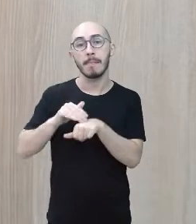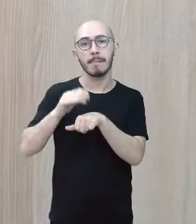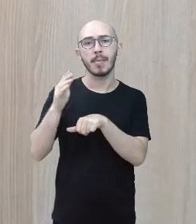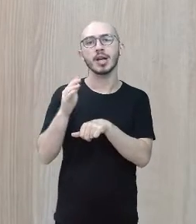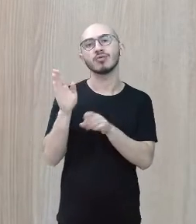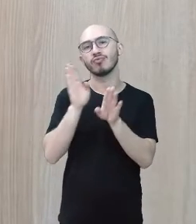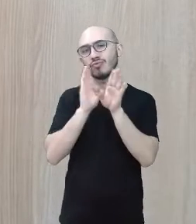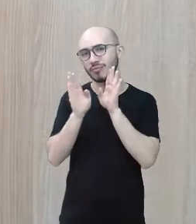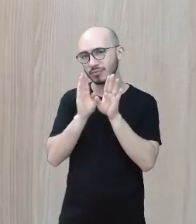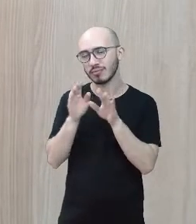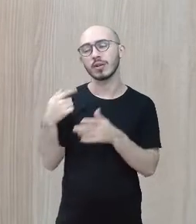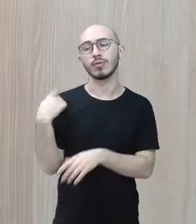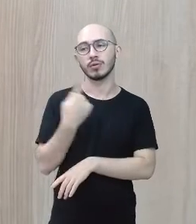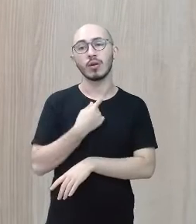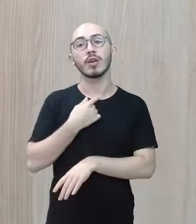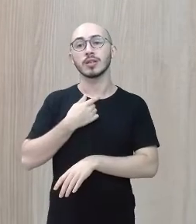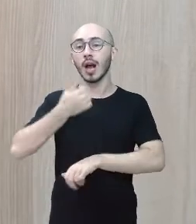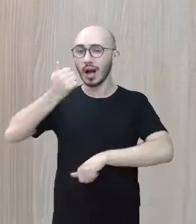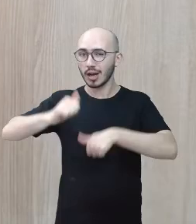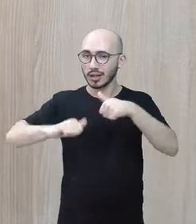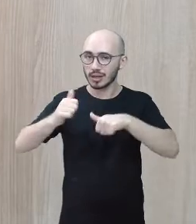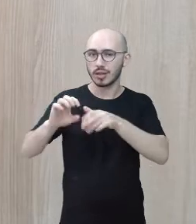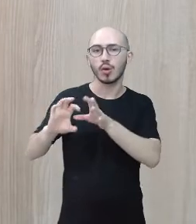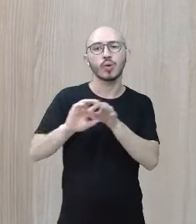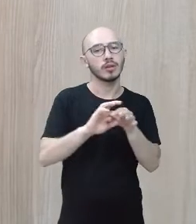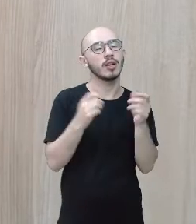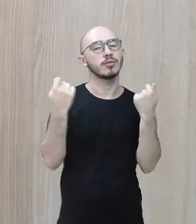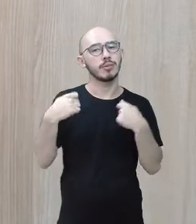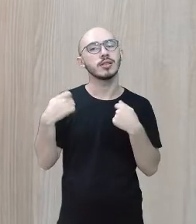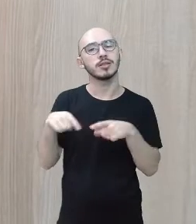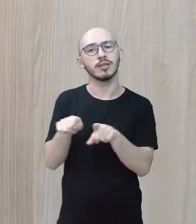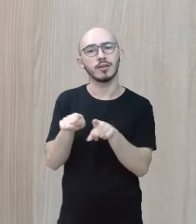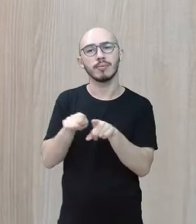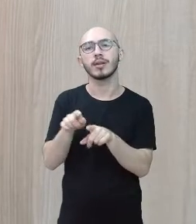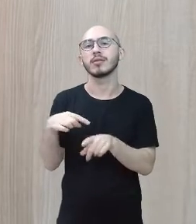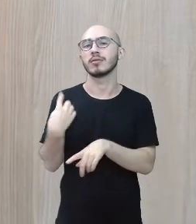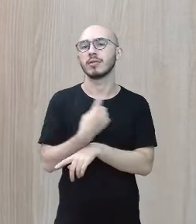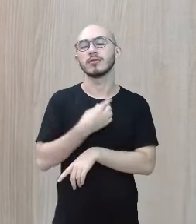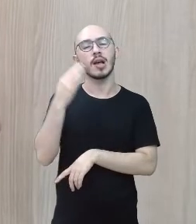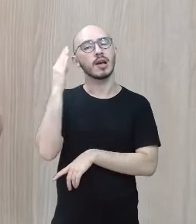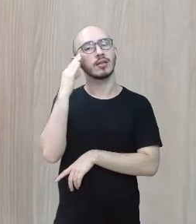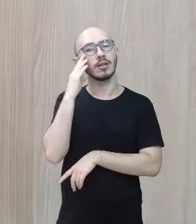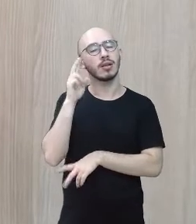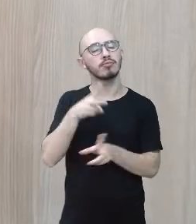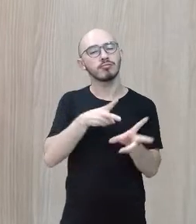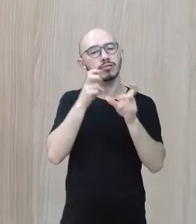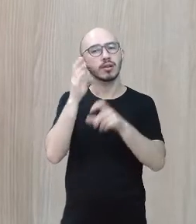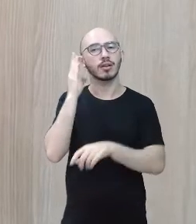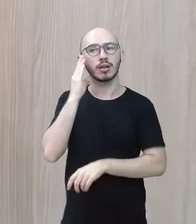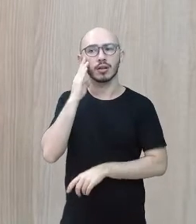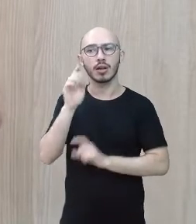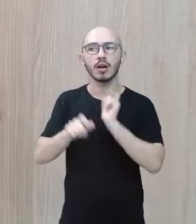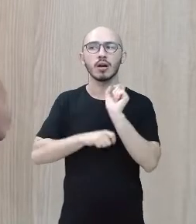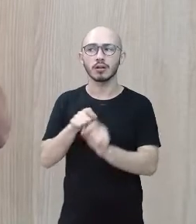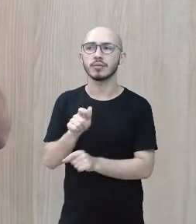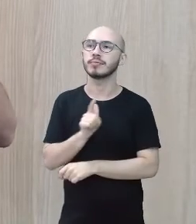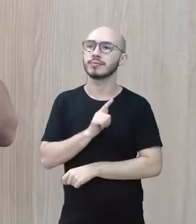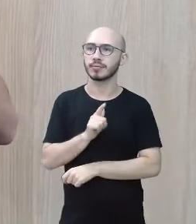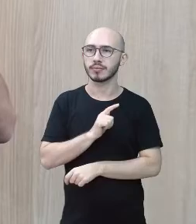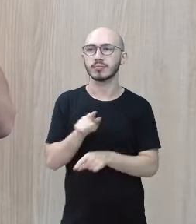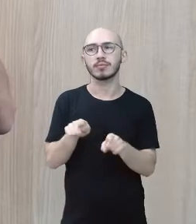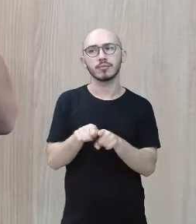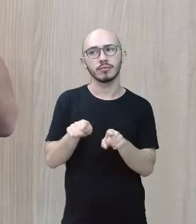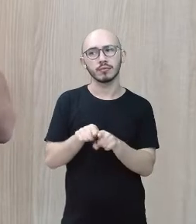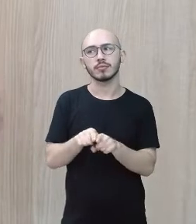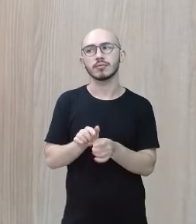precisa analisar essas situações para que quando a gente for resolver, a gente sempre coloque, né, geralmente, e sempre quando a gente